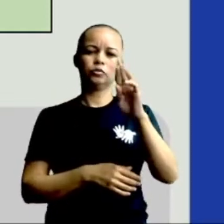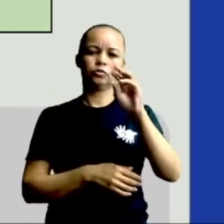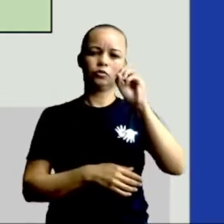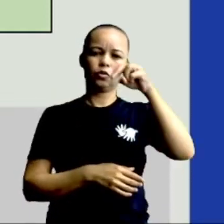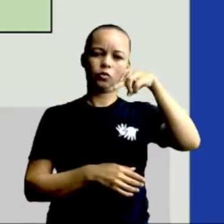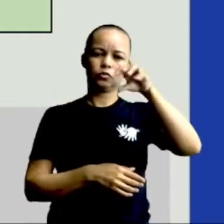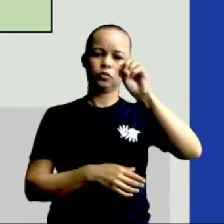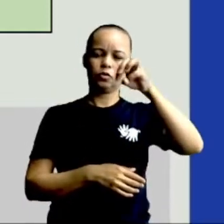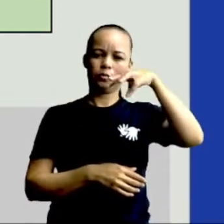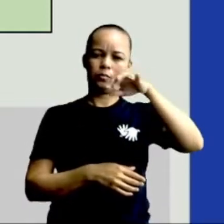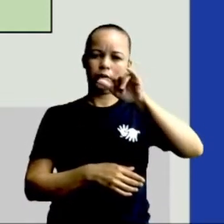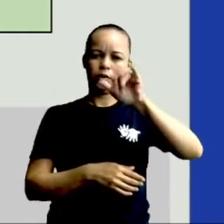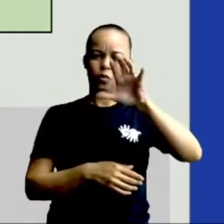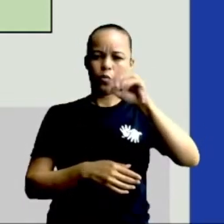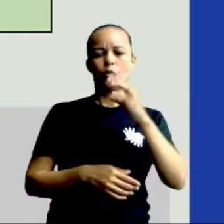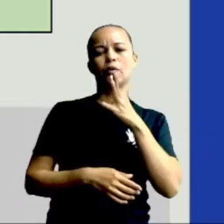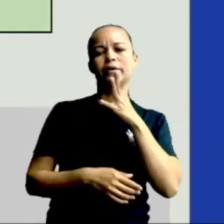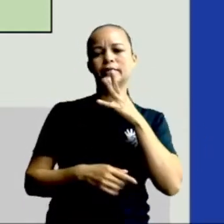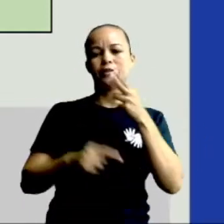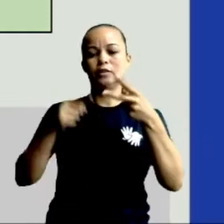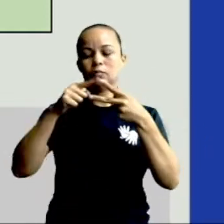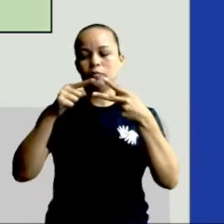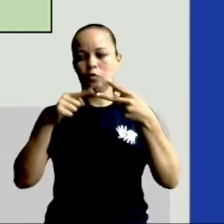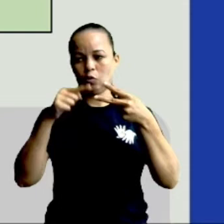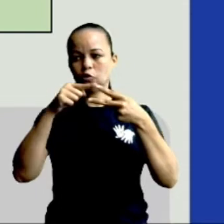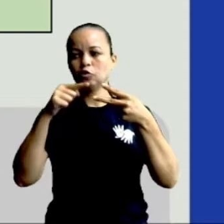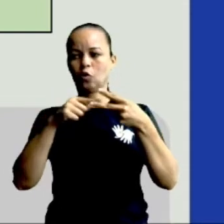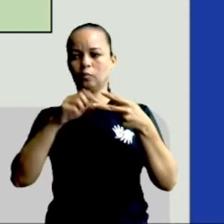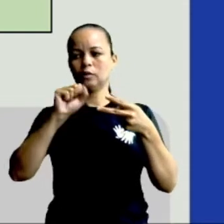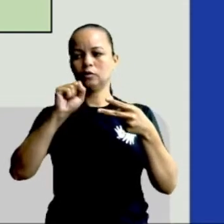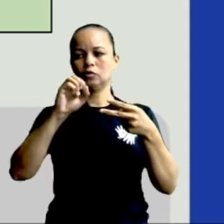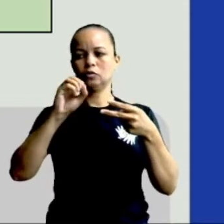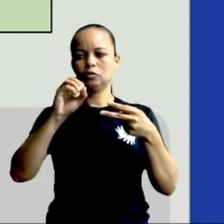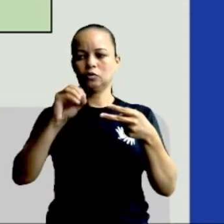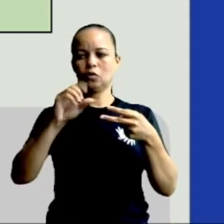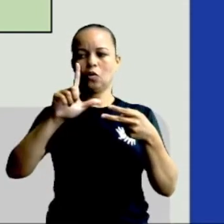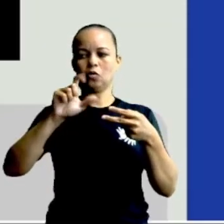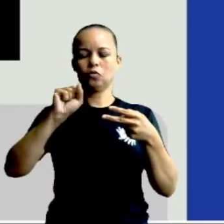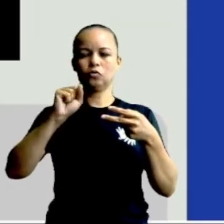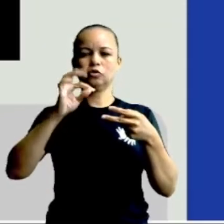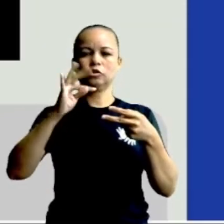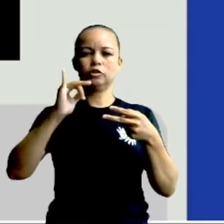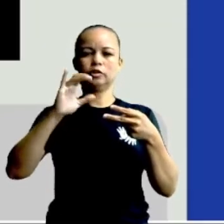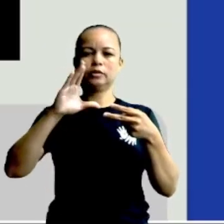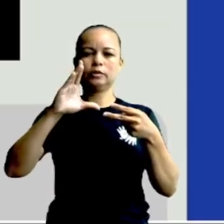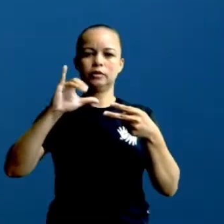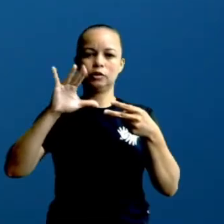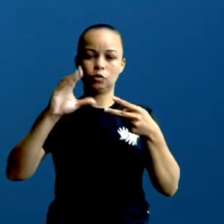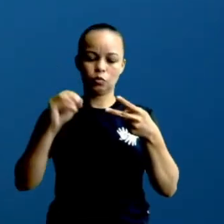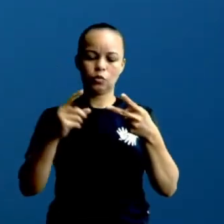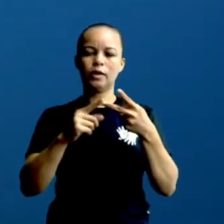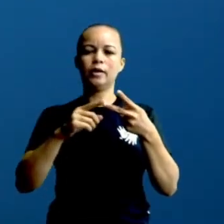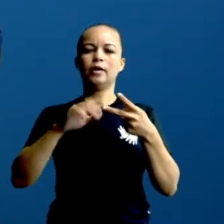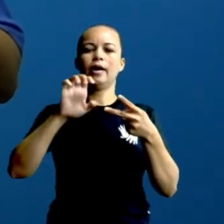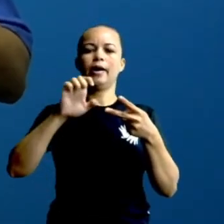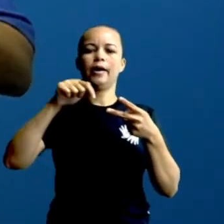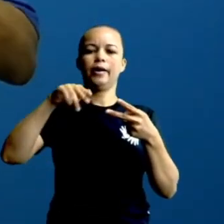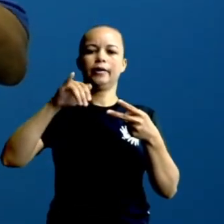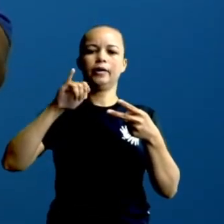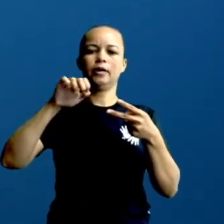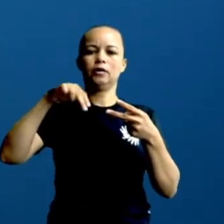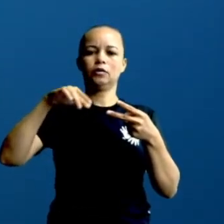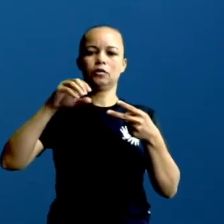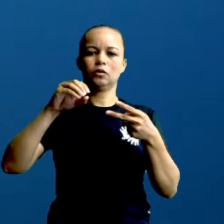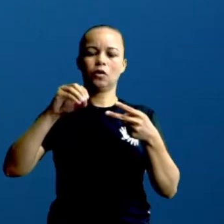como solstícios e equinócios, tá certo? Então, vamos lá. Para isso, vê só,